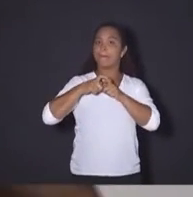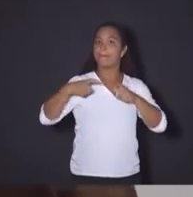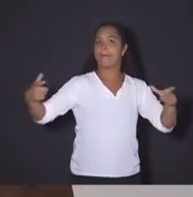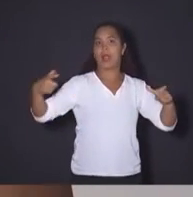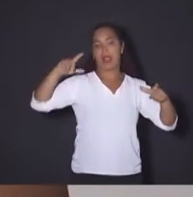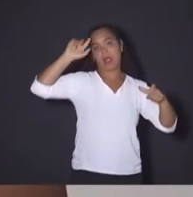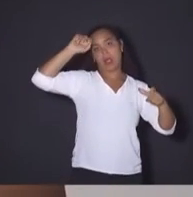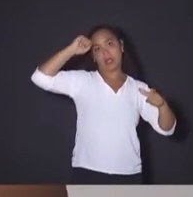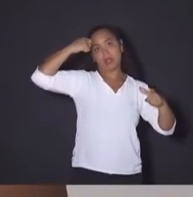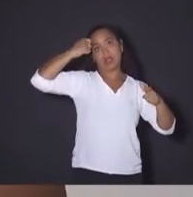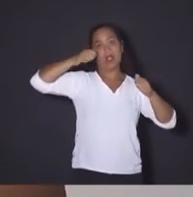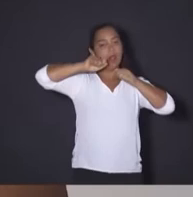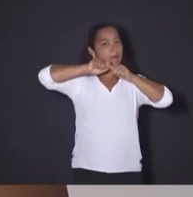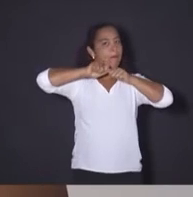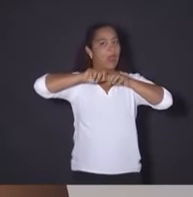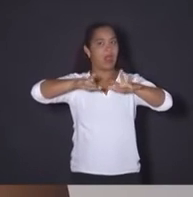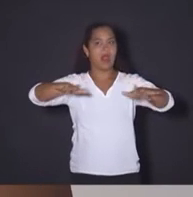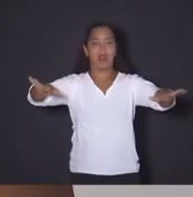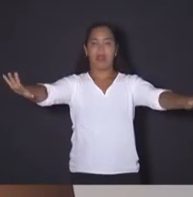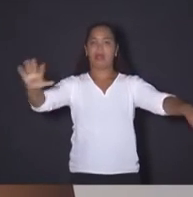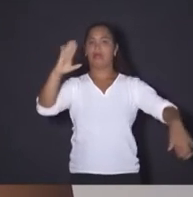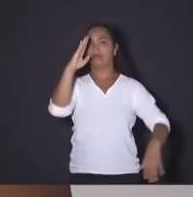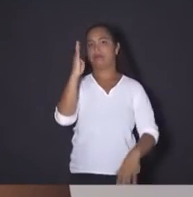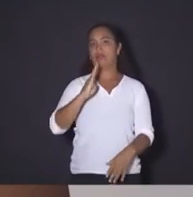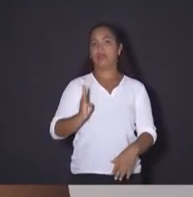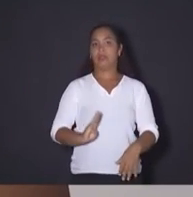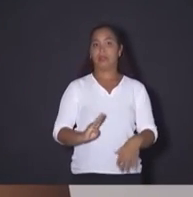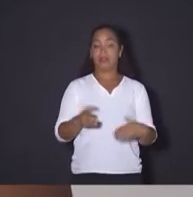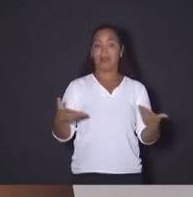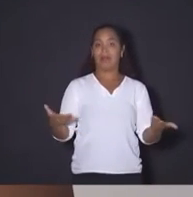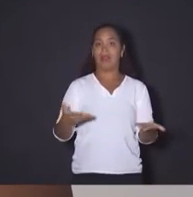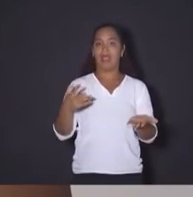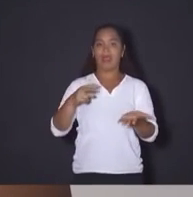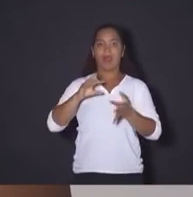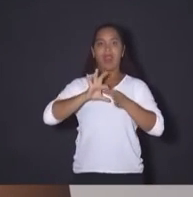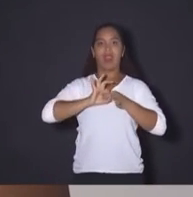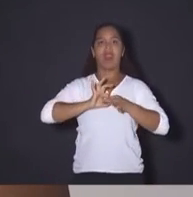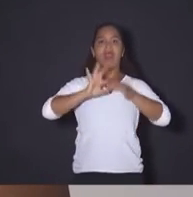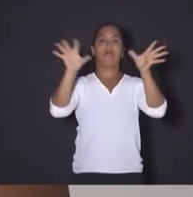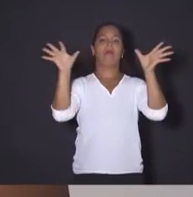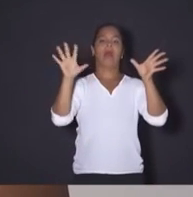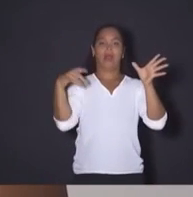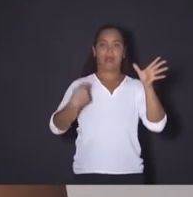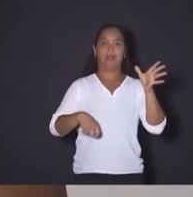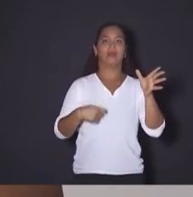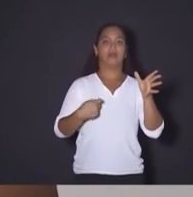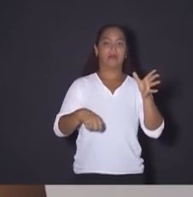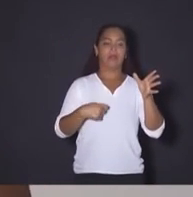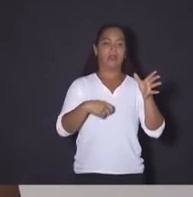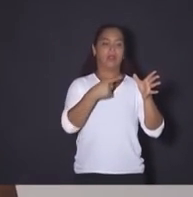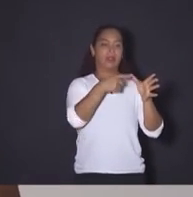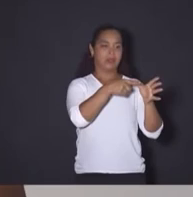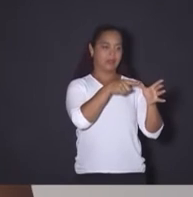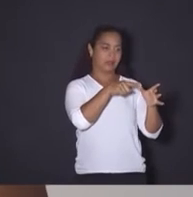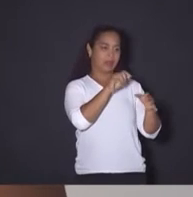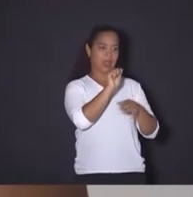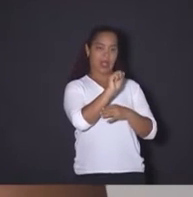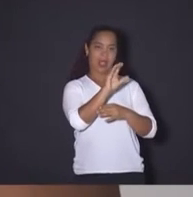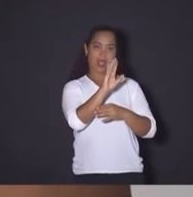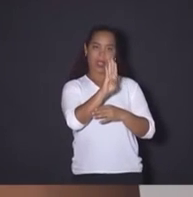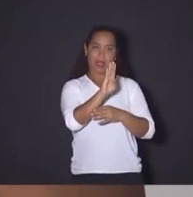situação se alastra pelo país portanto a nossa utopia é pelo abolicionismo penal que passa